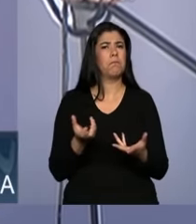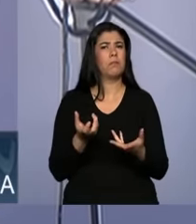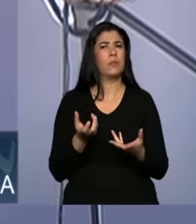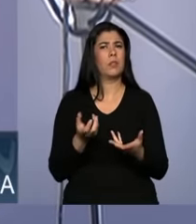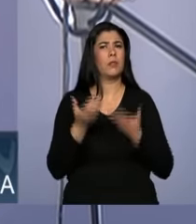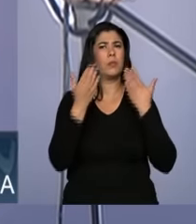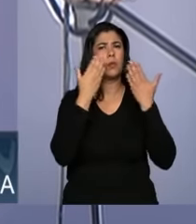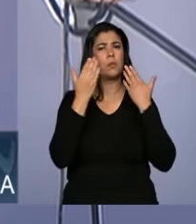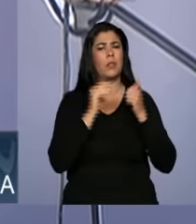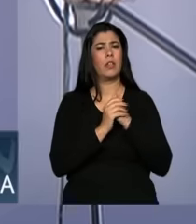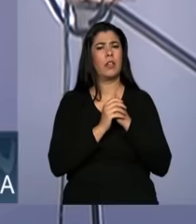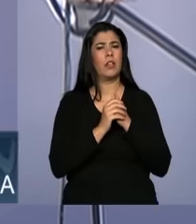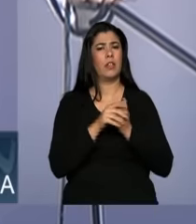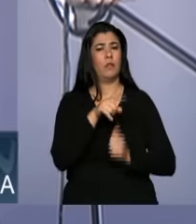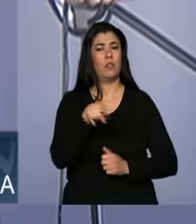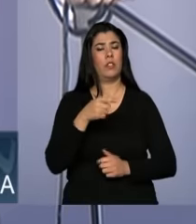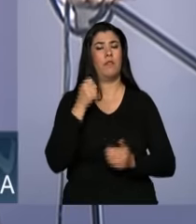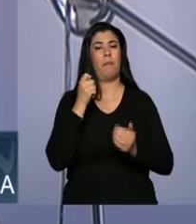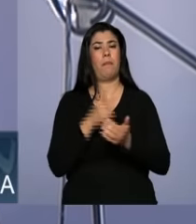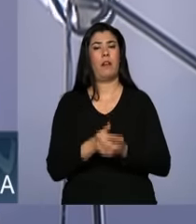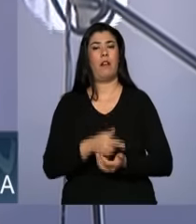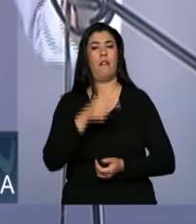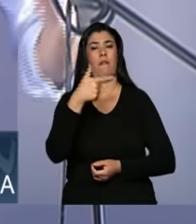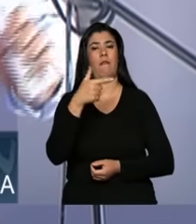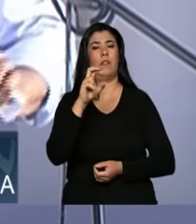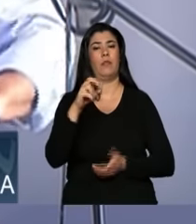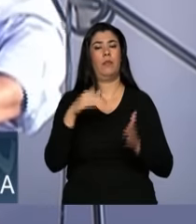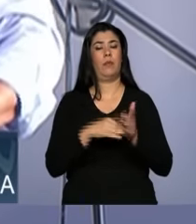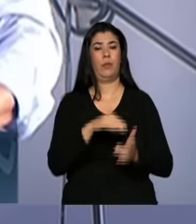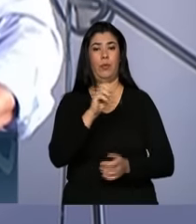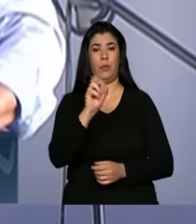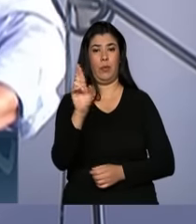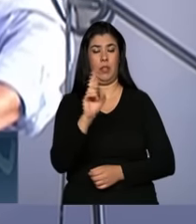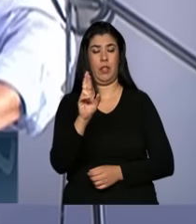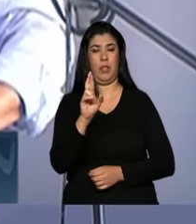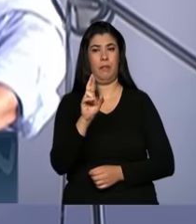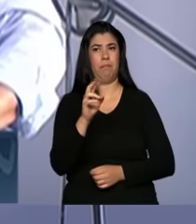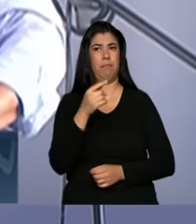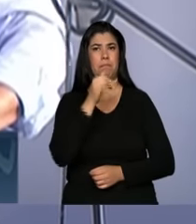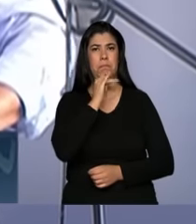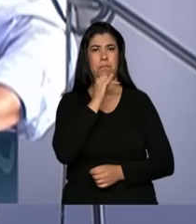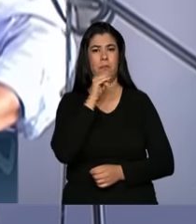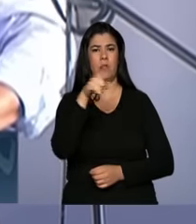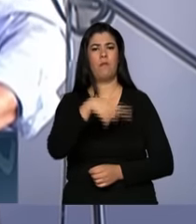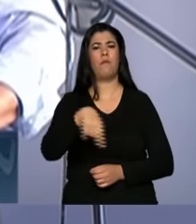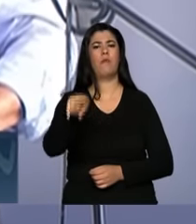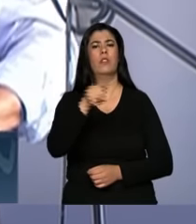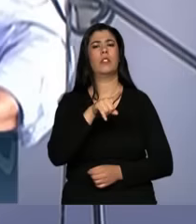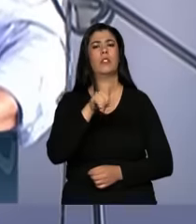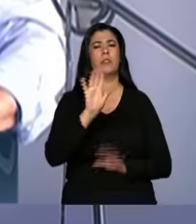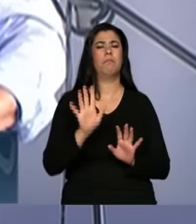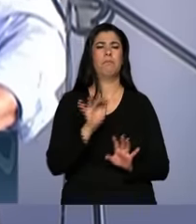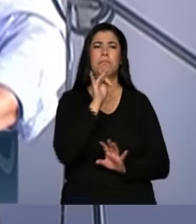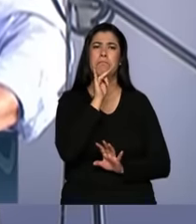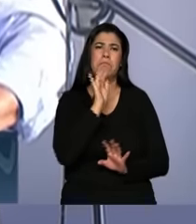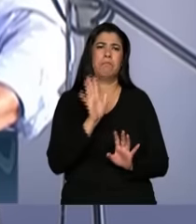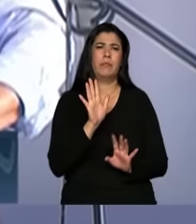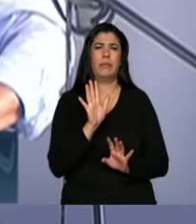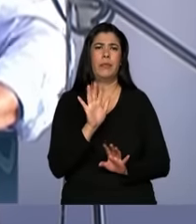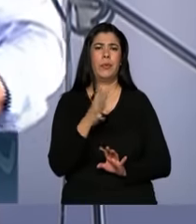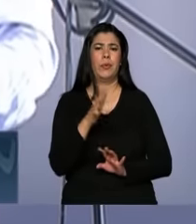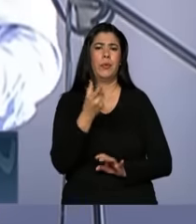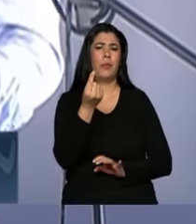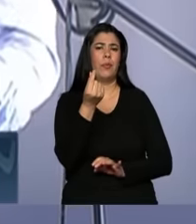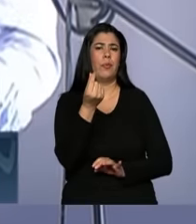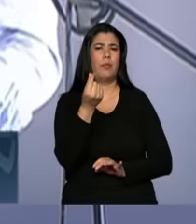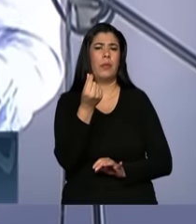a prestação vai ser de 25 a 80. Vamos fazer de conta que a maioria, ou que o valor médio